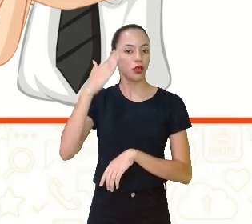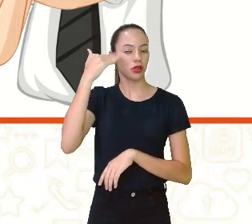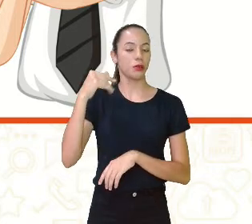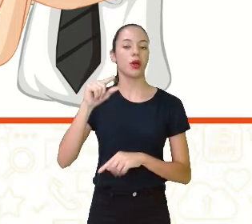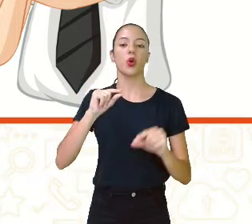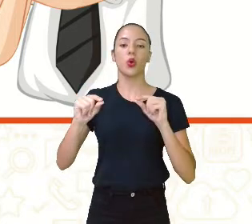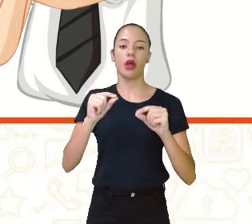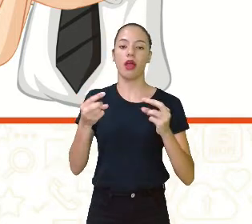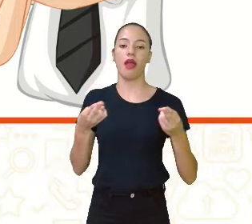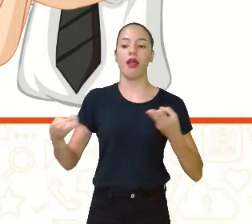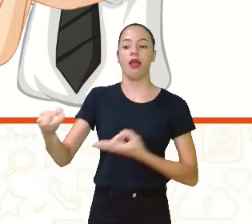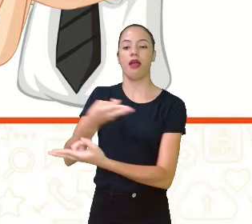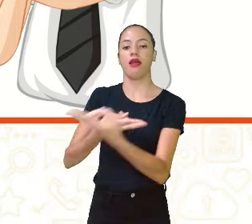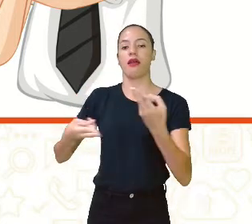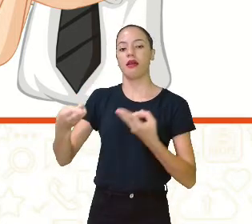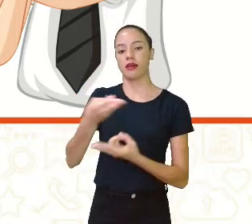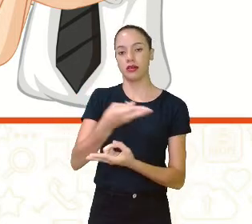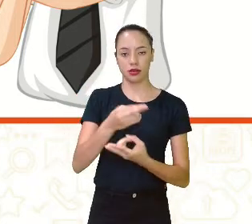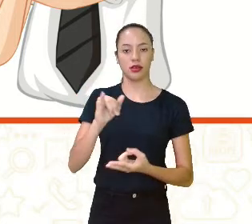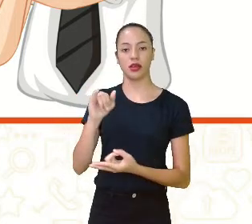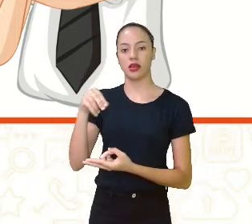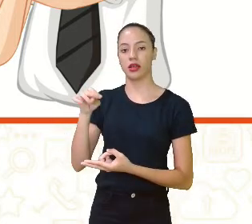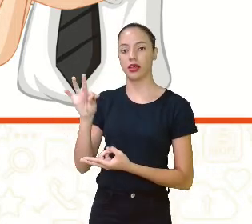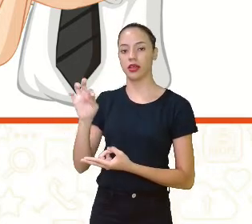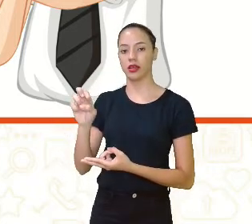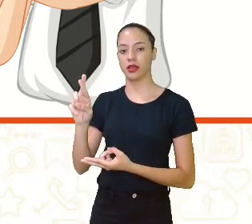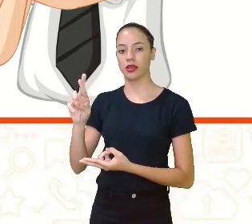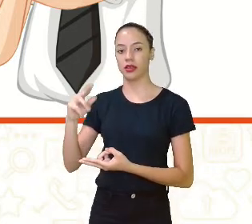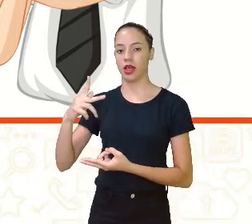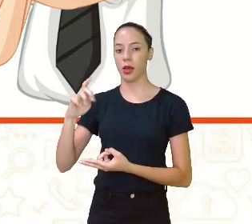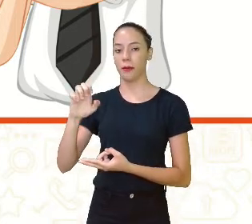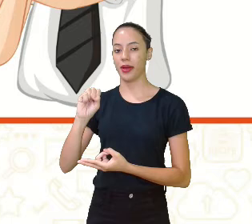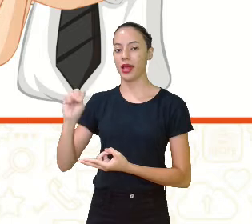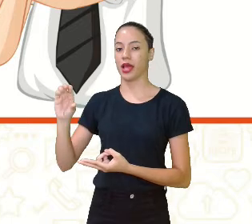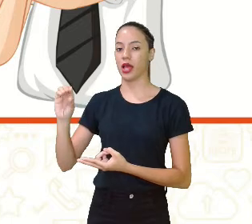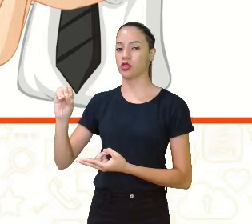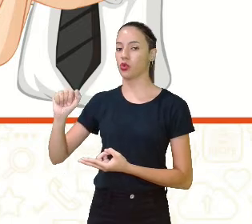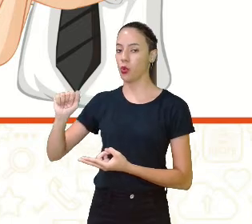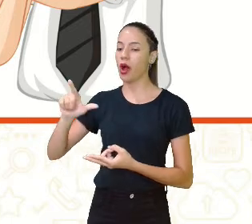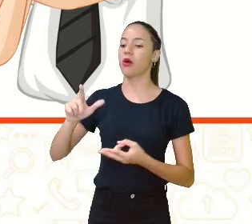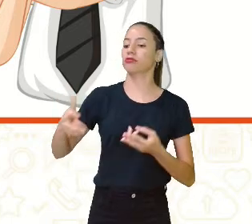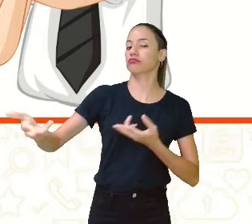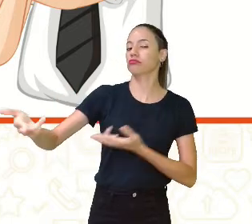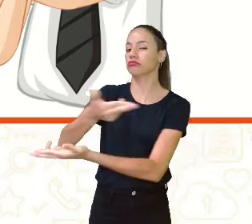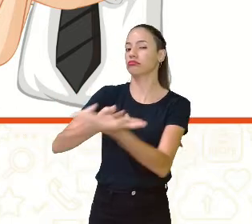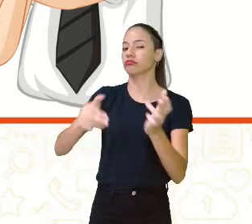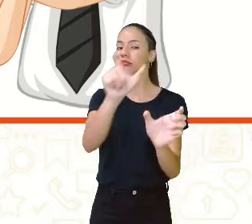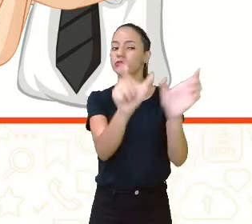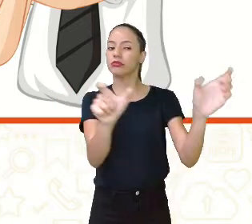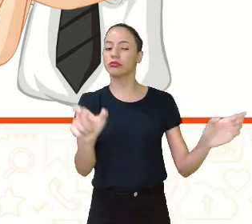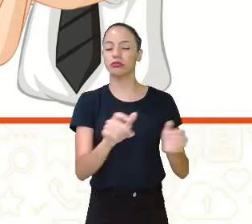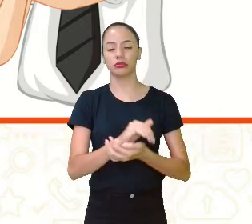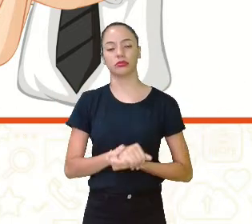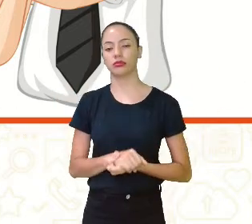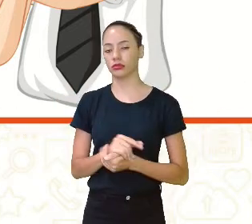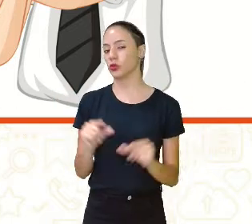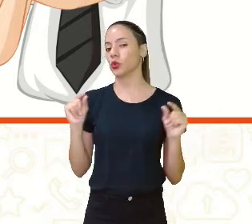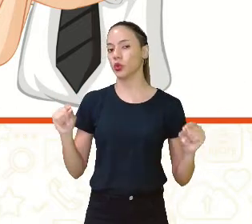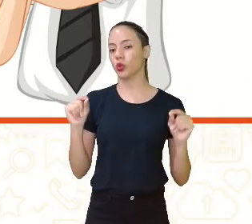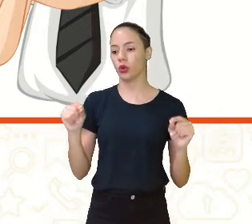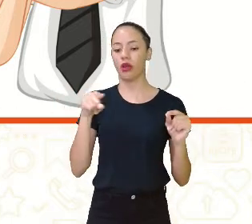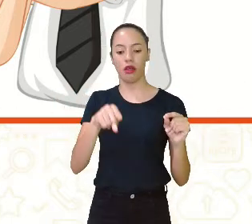as relações interpessoais. Os relacionamentos interpessoais, que é tornar